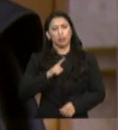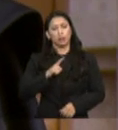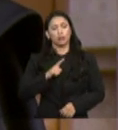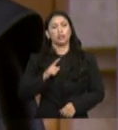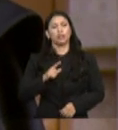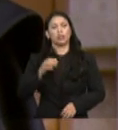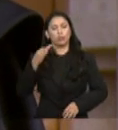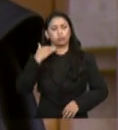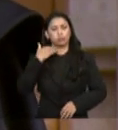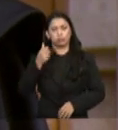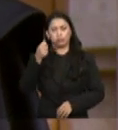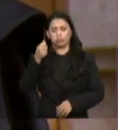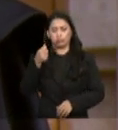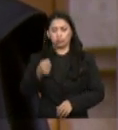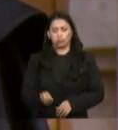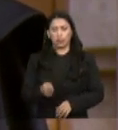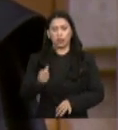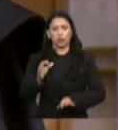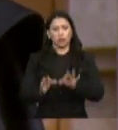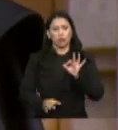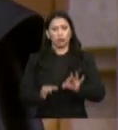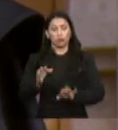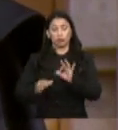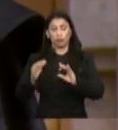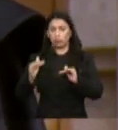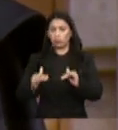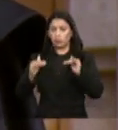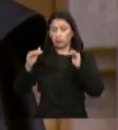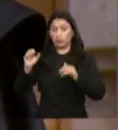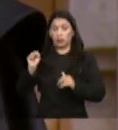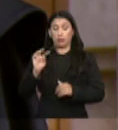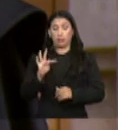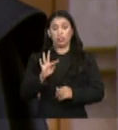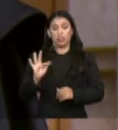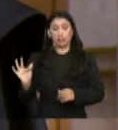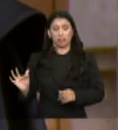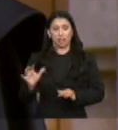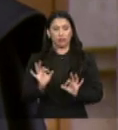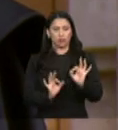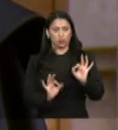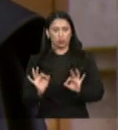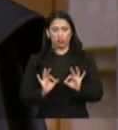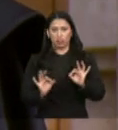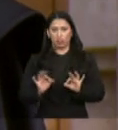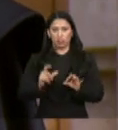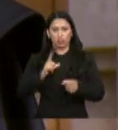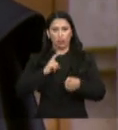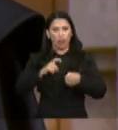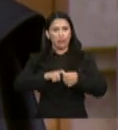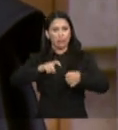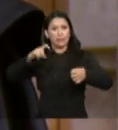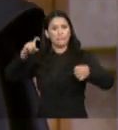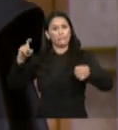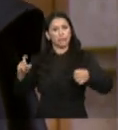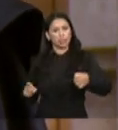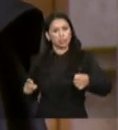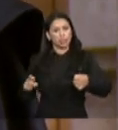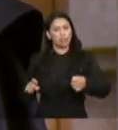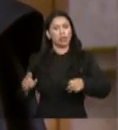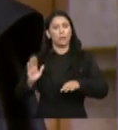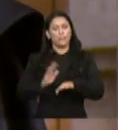Federal organizada com as condições da mais alta Independência tem a sua carga velar por esse